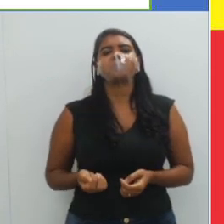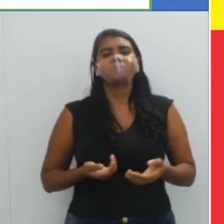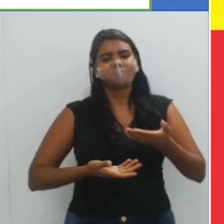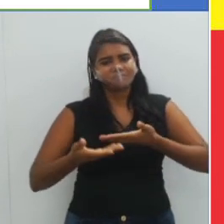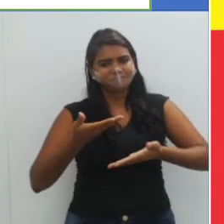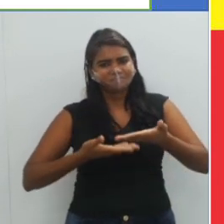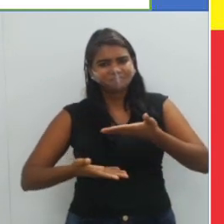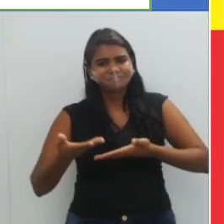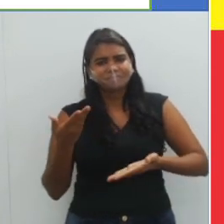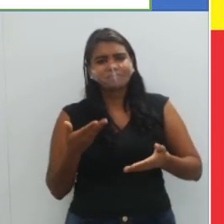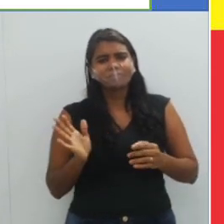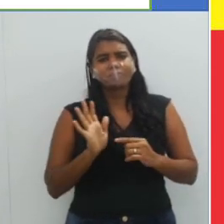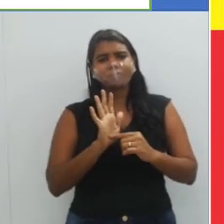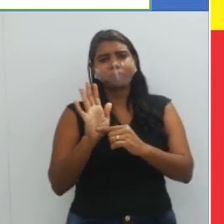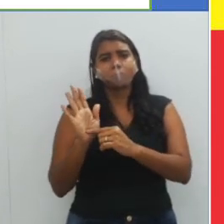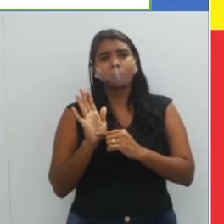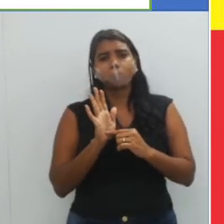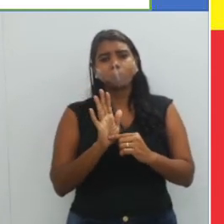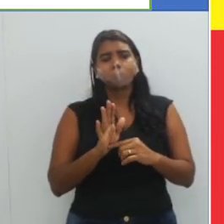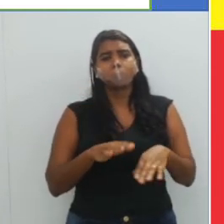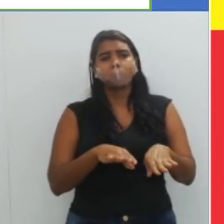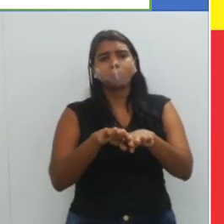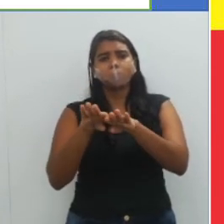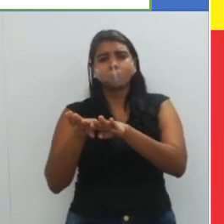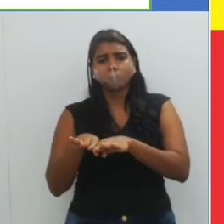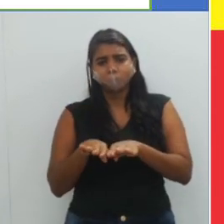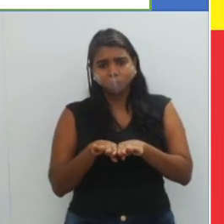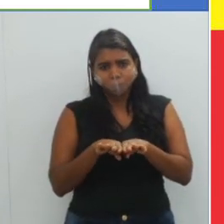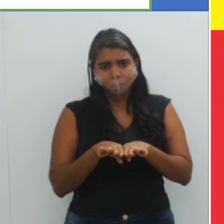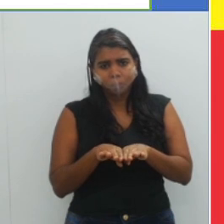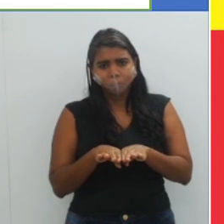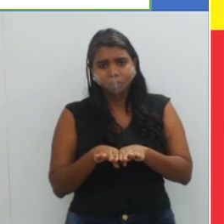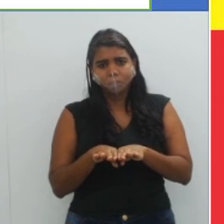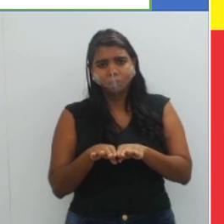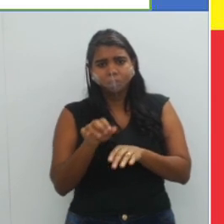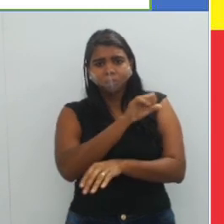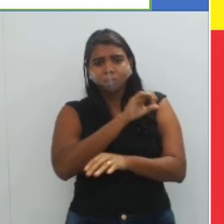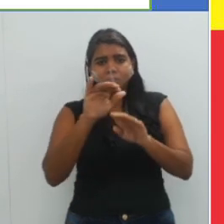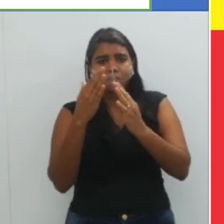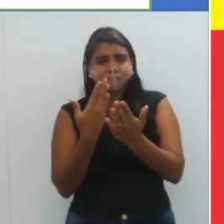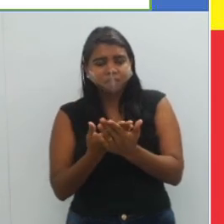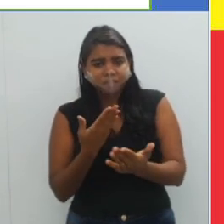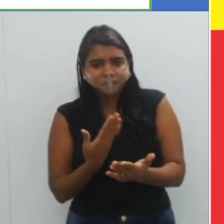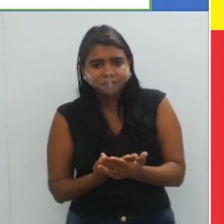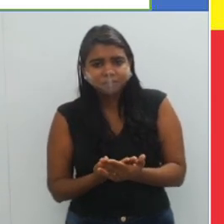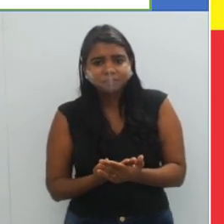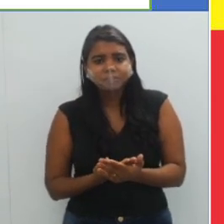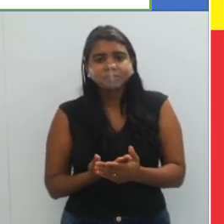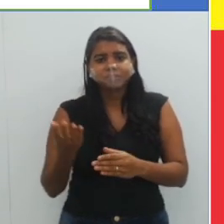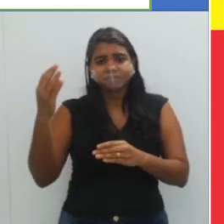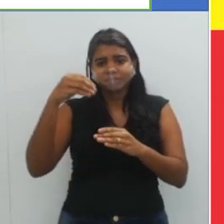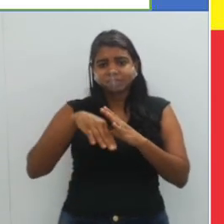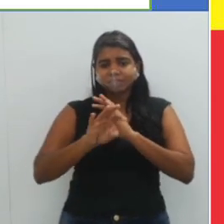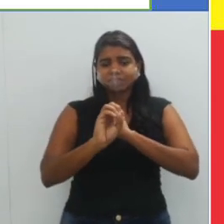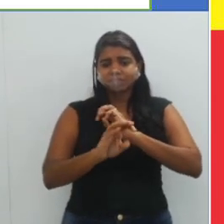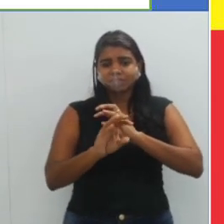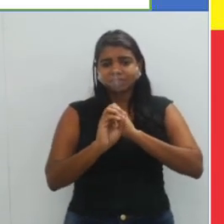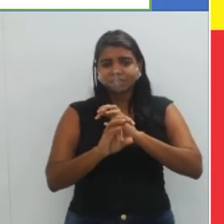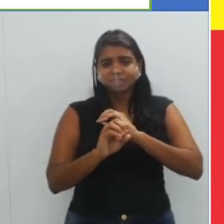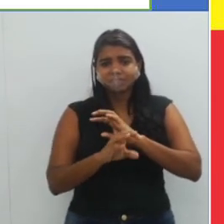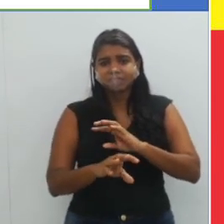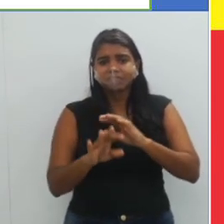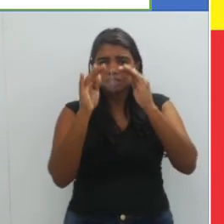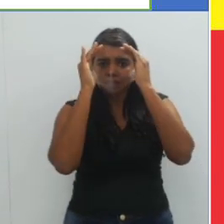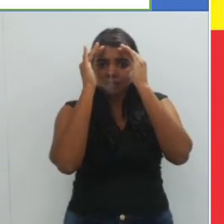essa situação, estabelecendo o equilíbrio entre os estudantes, as estudantes, e